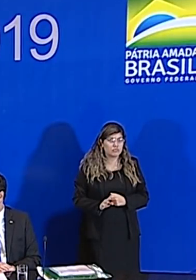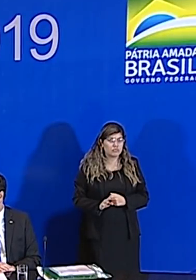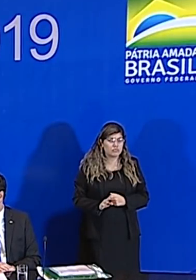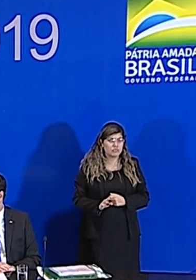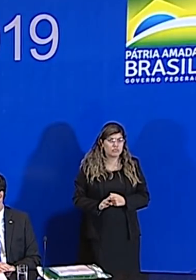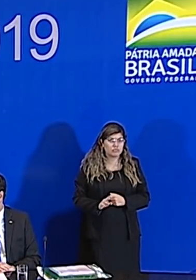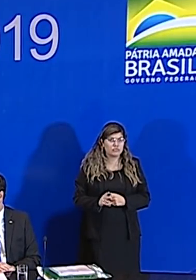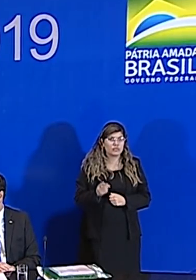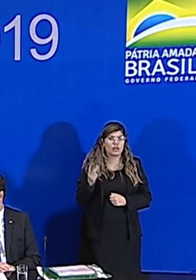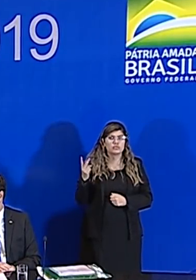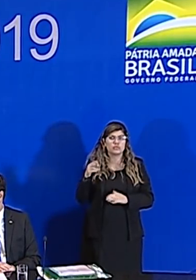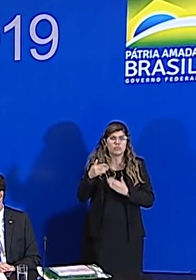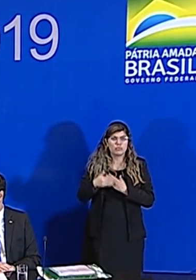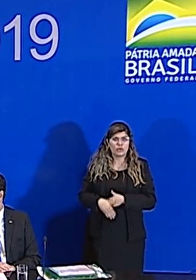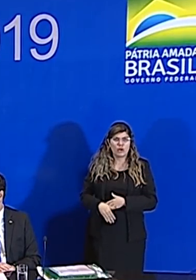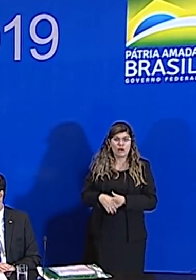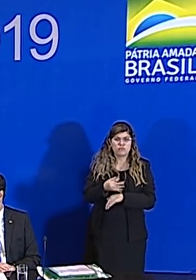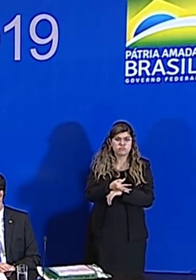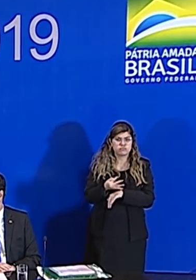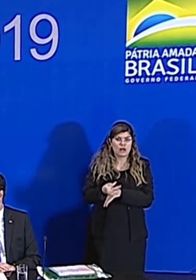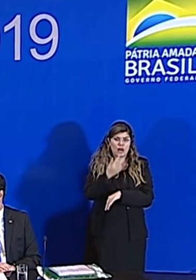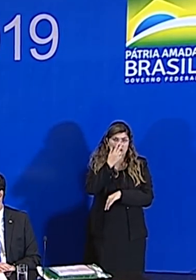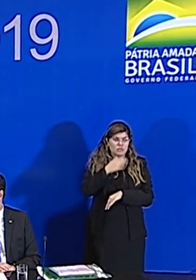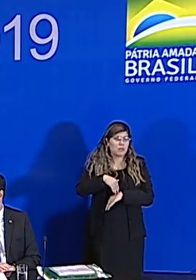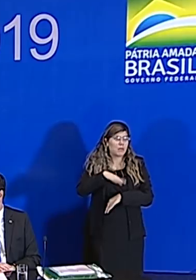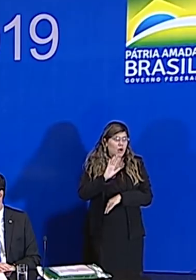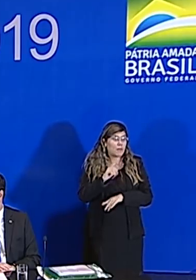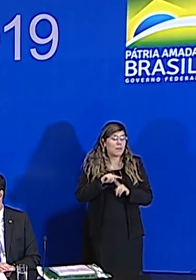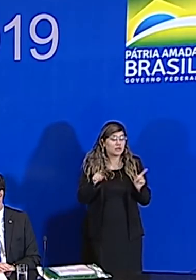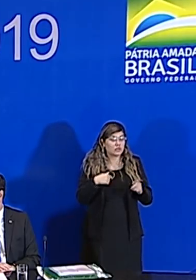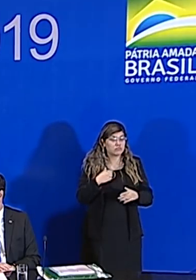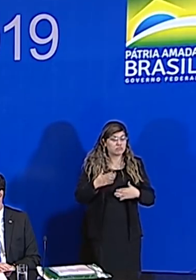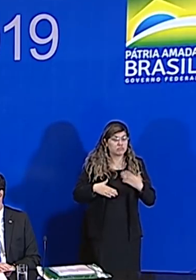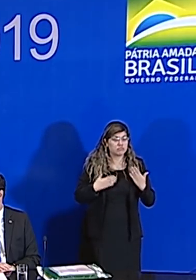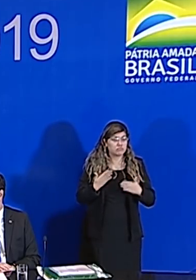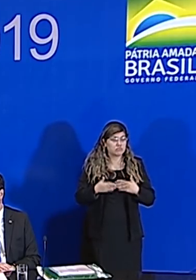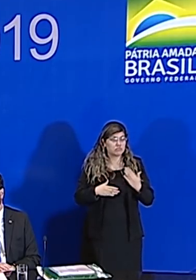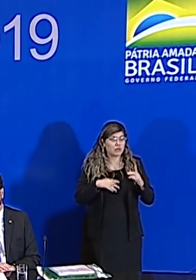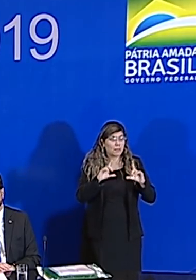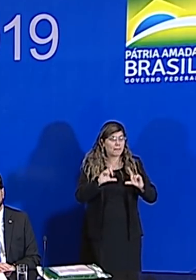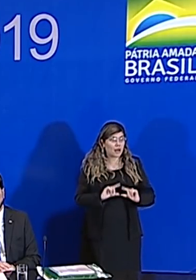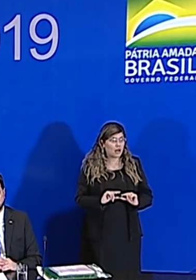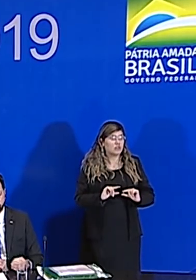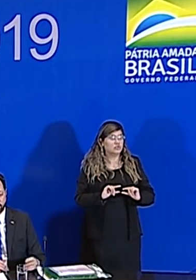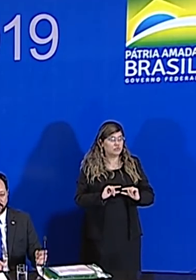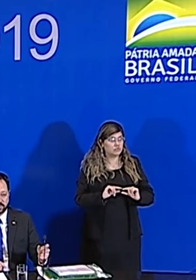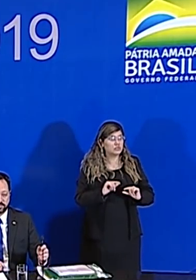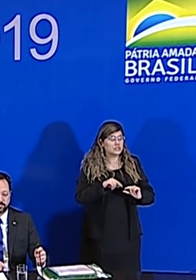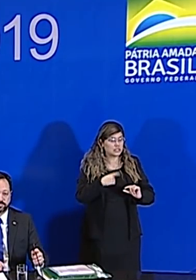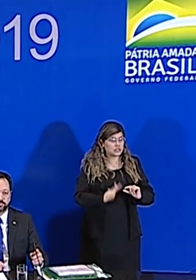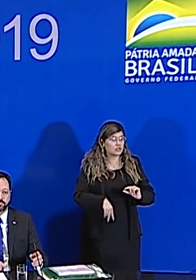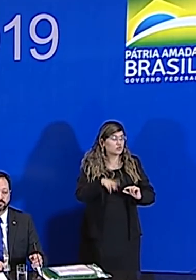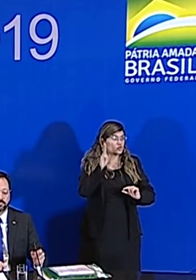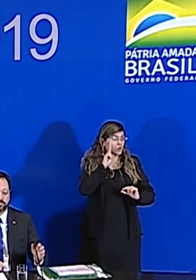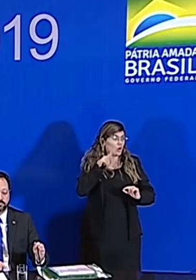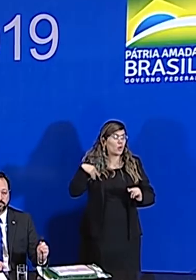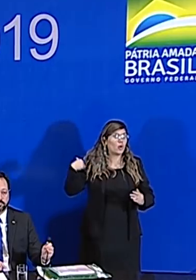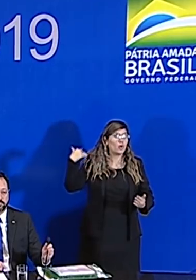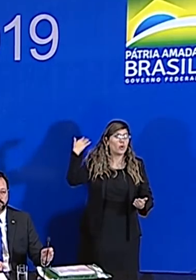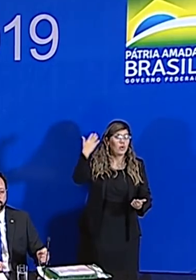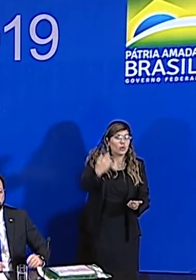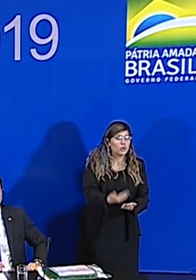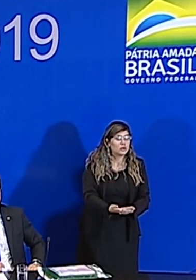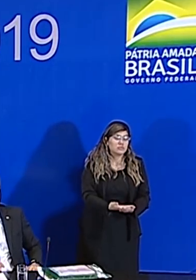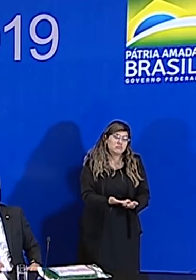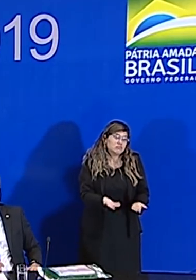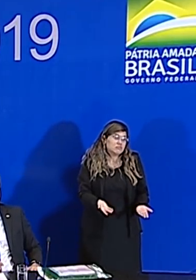A segunda prova, a abstenção costuma ser um pouco maior, mas eu estou surpreso. Foi muito baixo, né? Foi a mais baixa da história. Quem sabe?